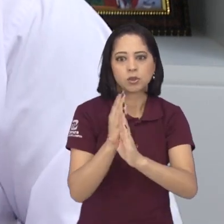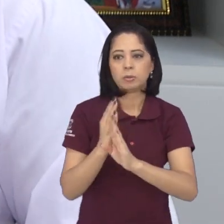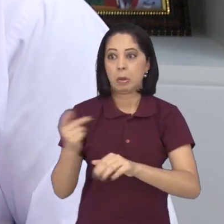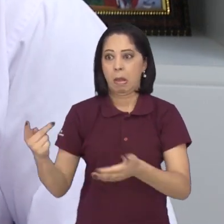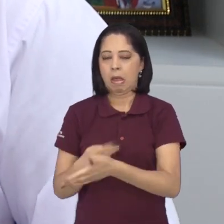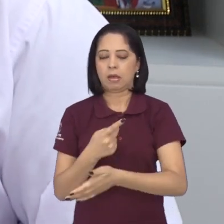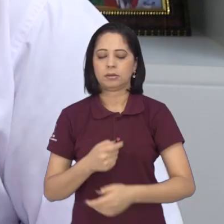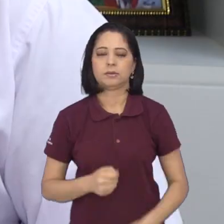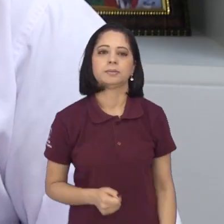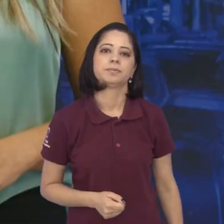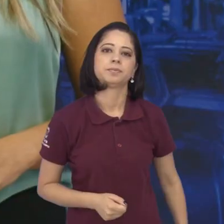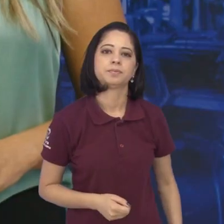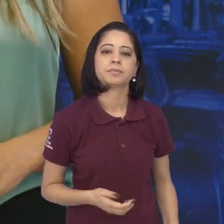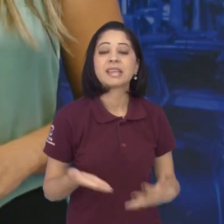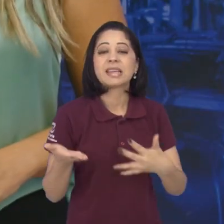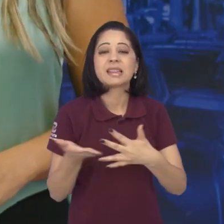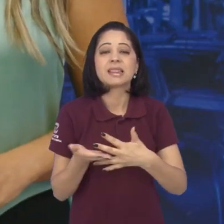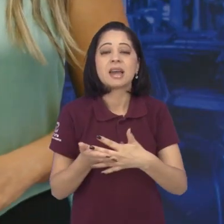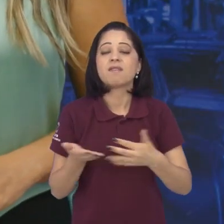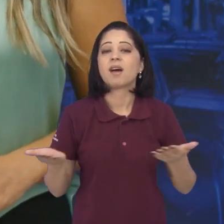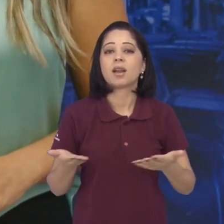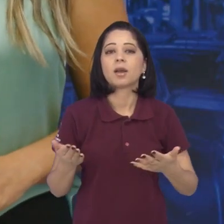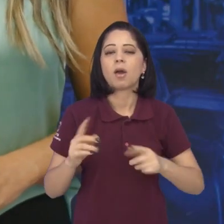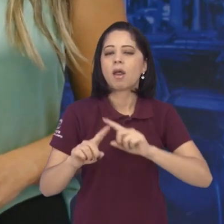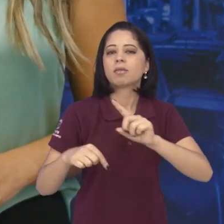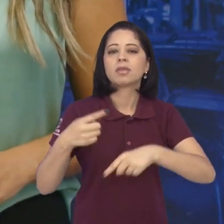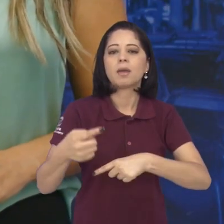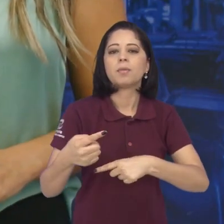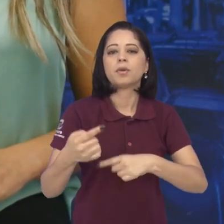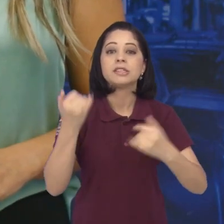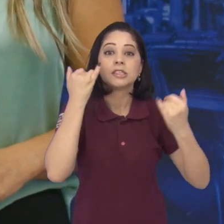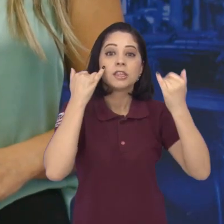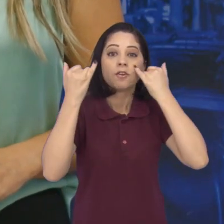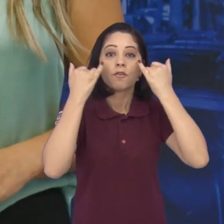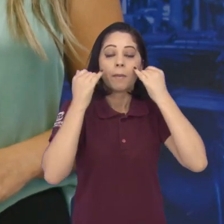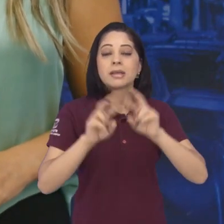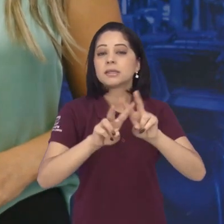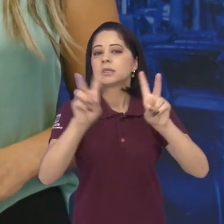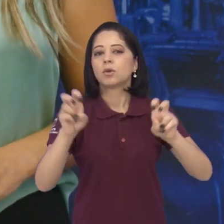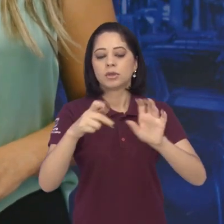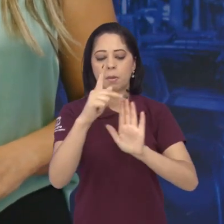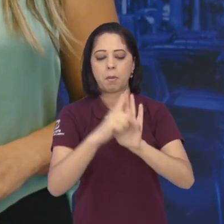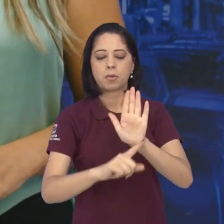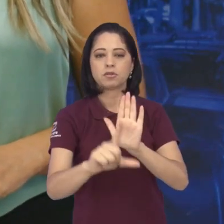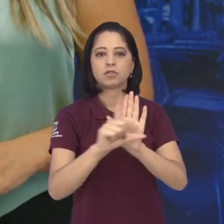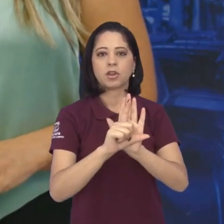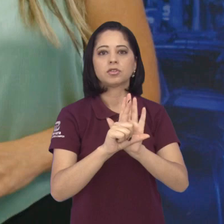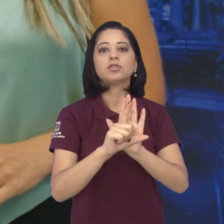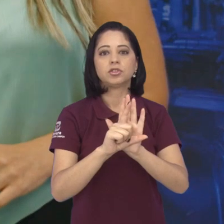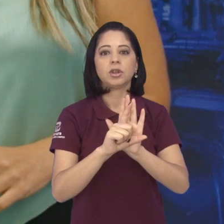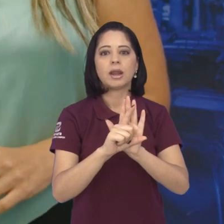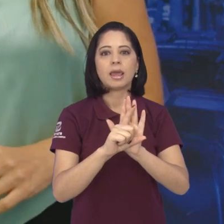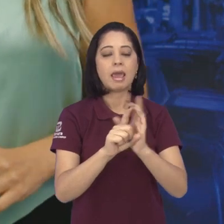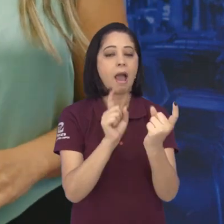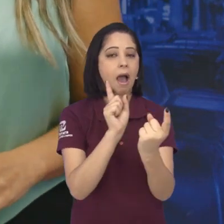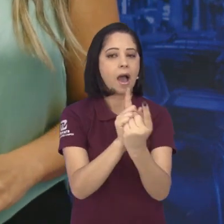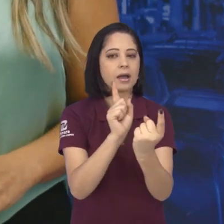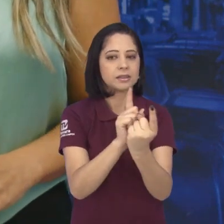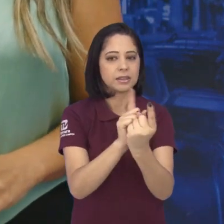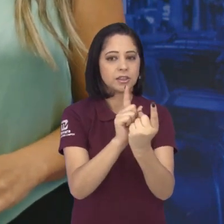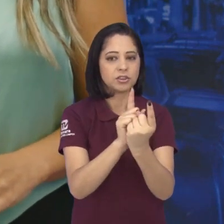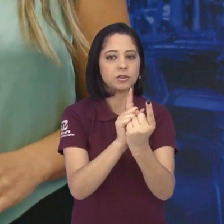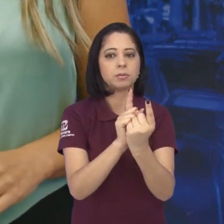de alguma situação irregular. A gente faz agora um rápido intervalo e na volta tem informação sobre um projeto de lei que propõe